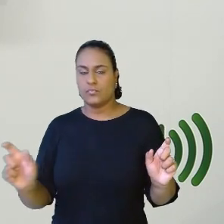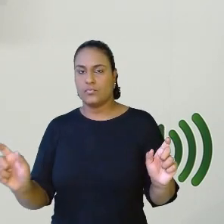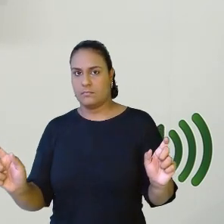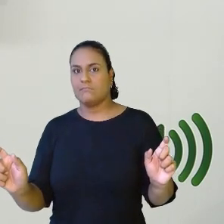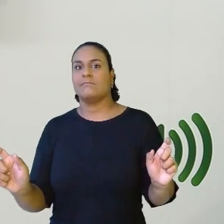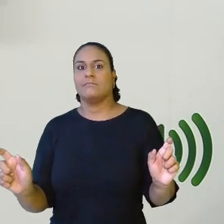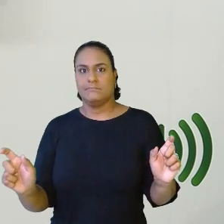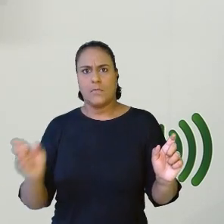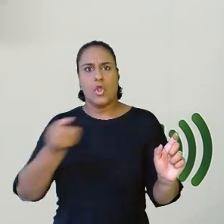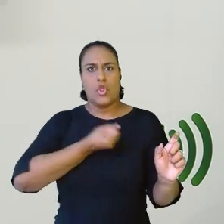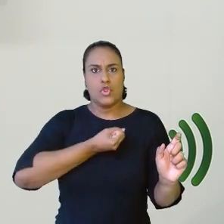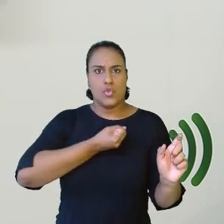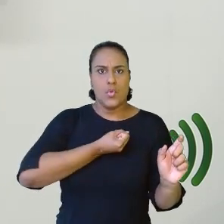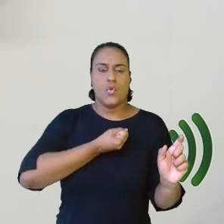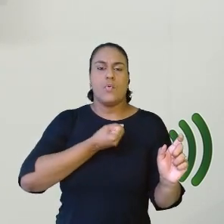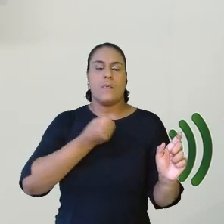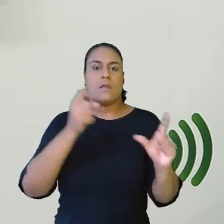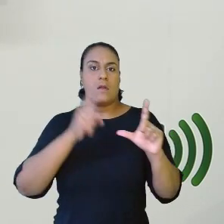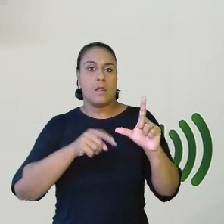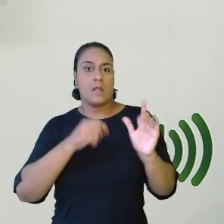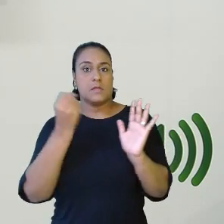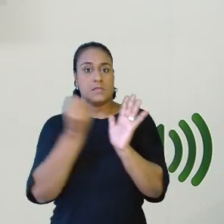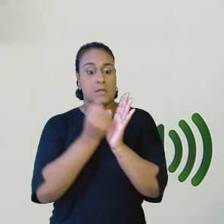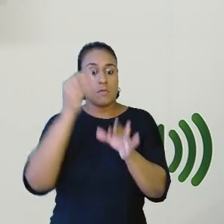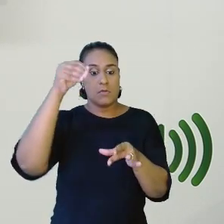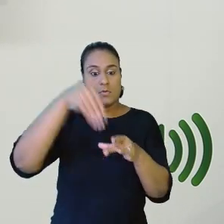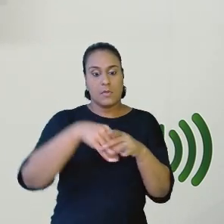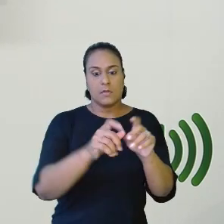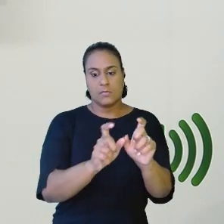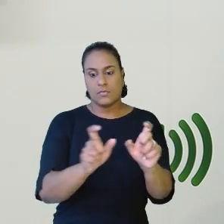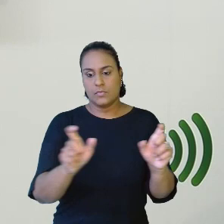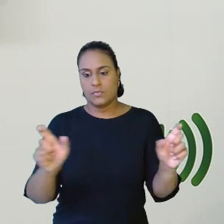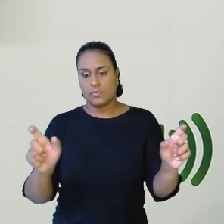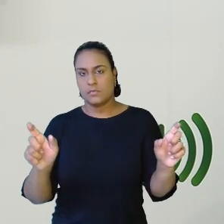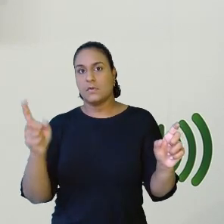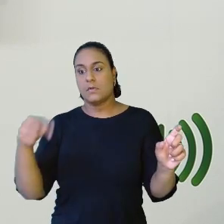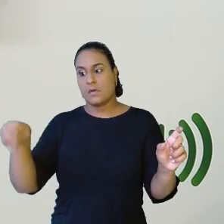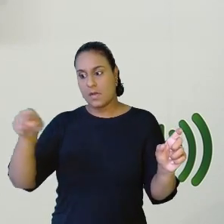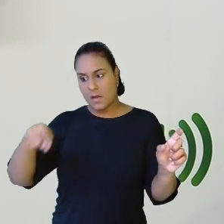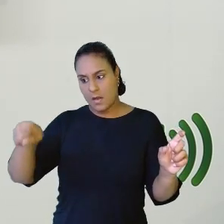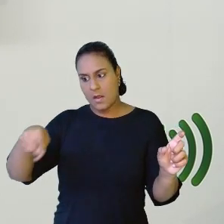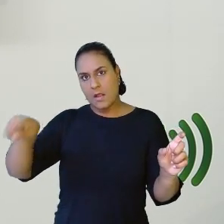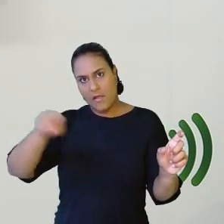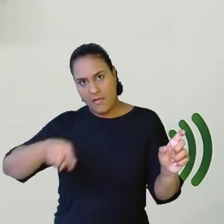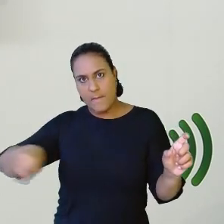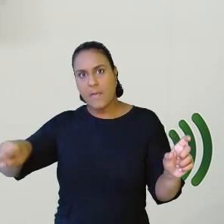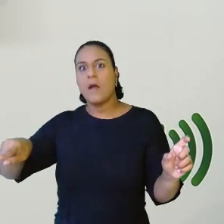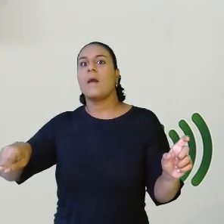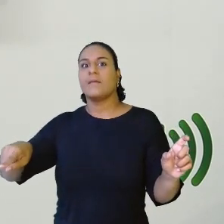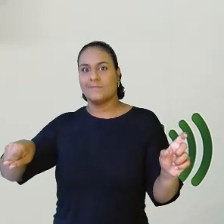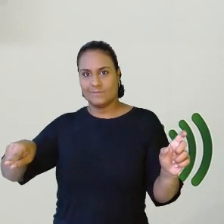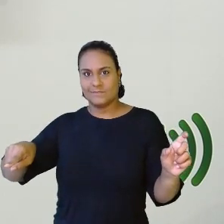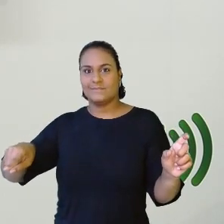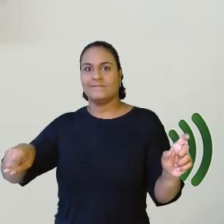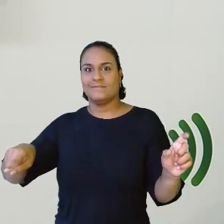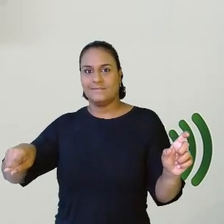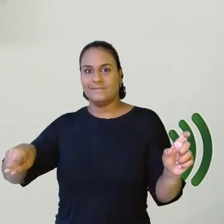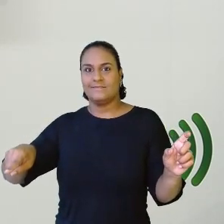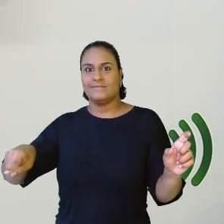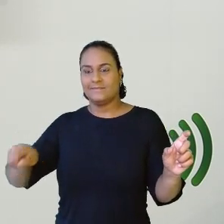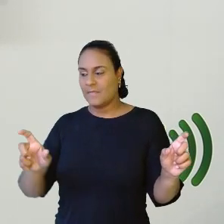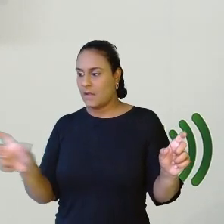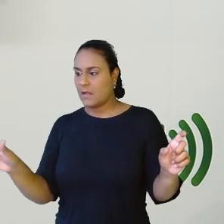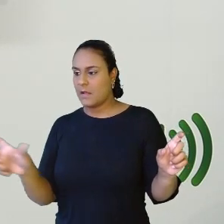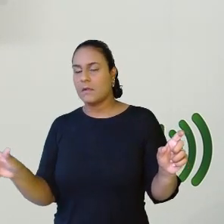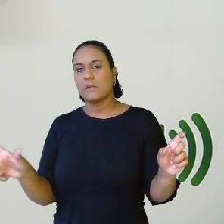números ou símbolos, e o resto é o endereço, é o domínio que você criou